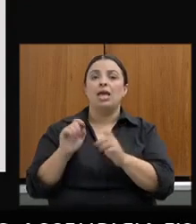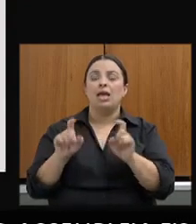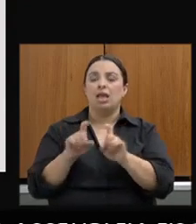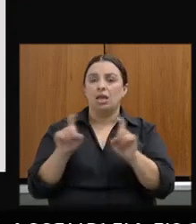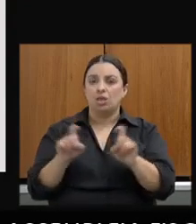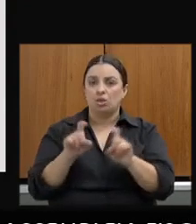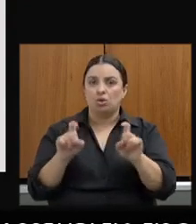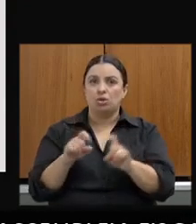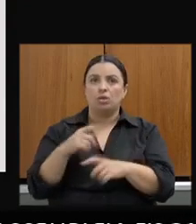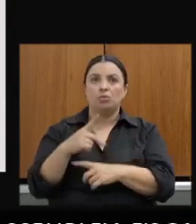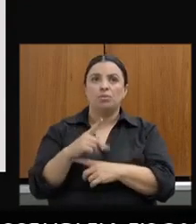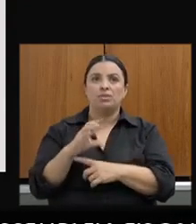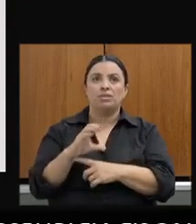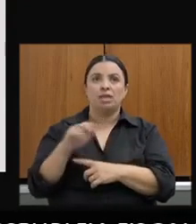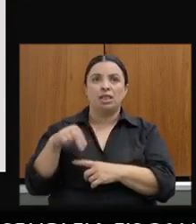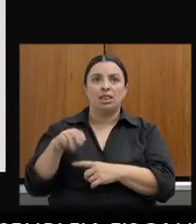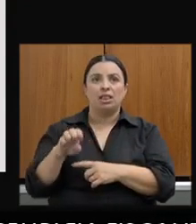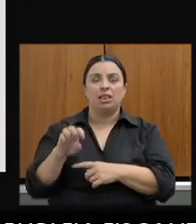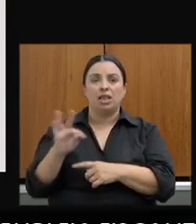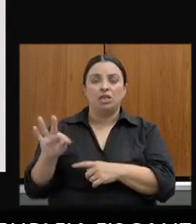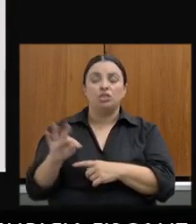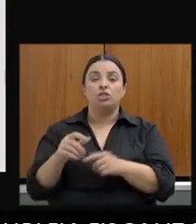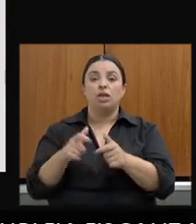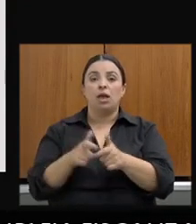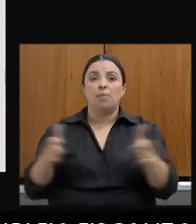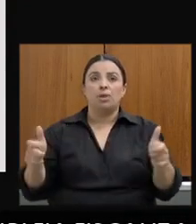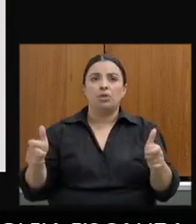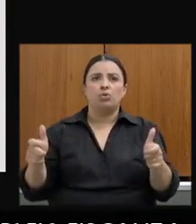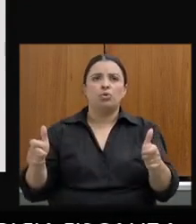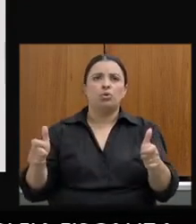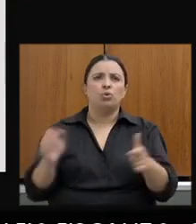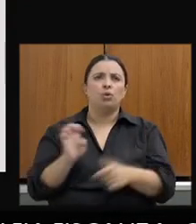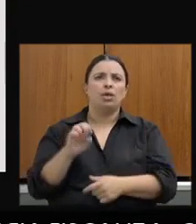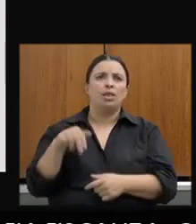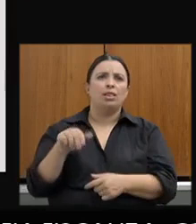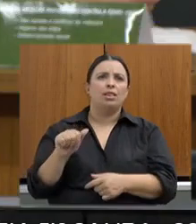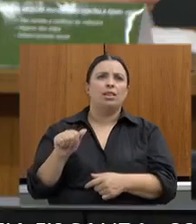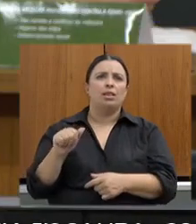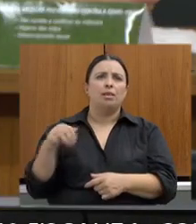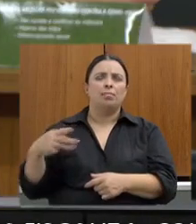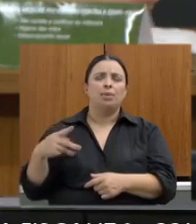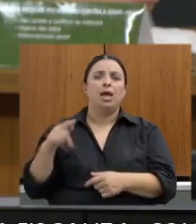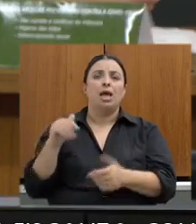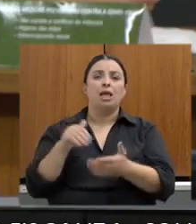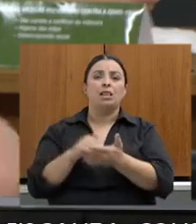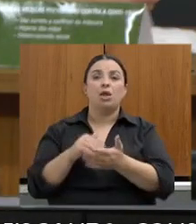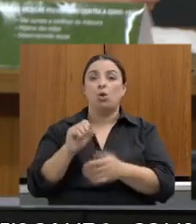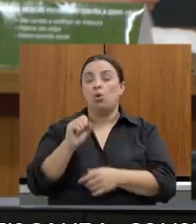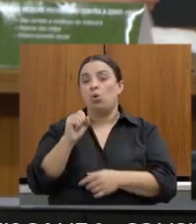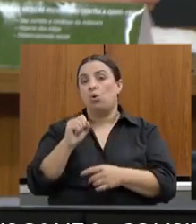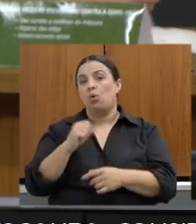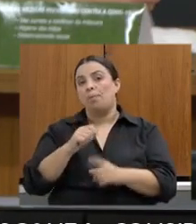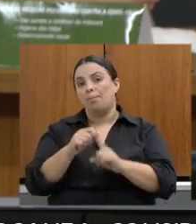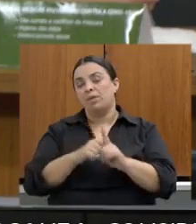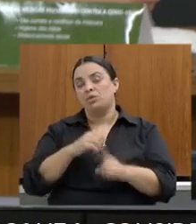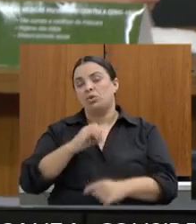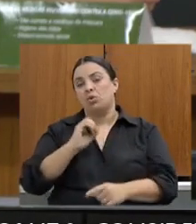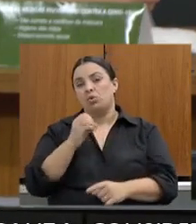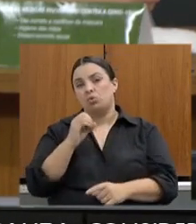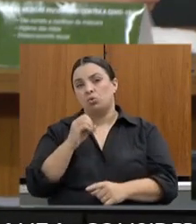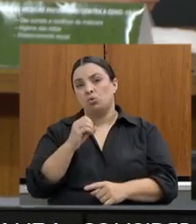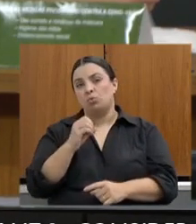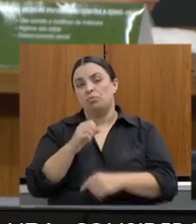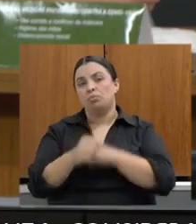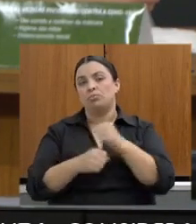e expansão do Amp ainda até outubro de 2022 para todas as comarcas